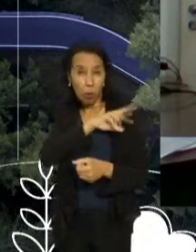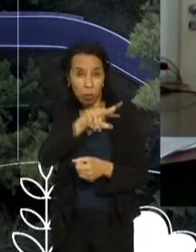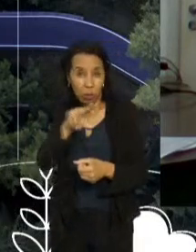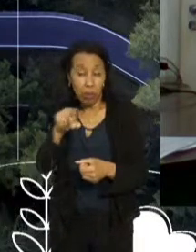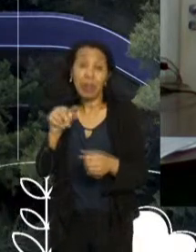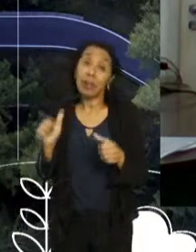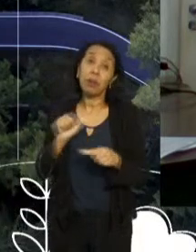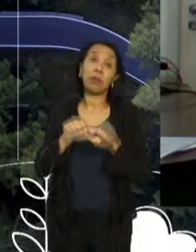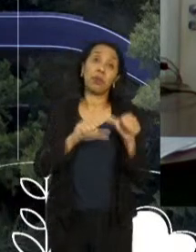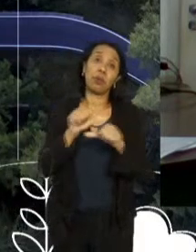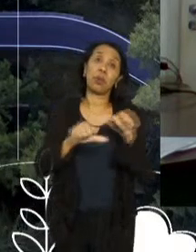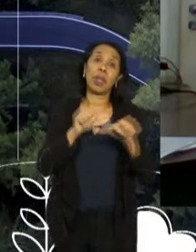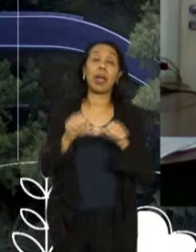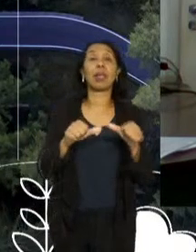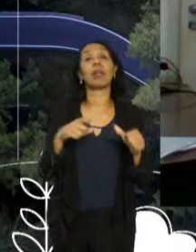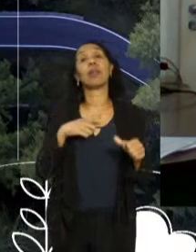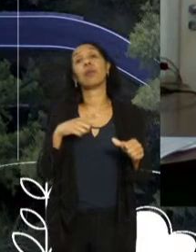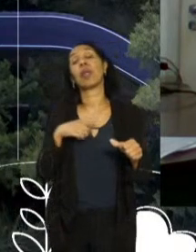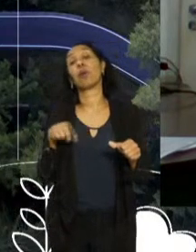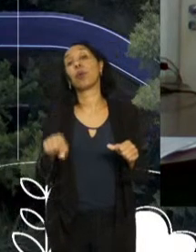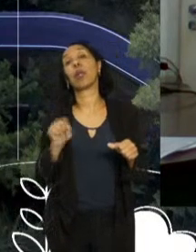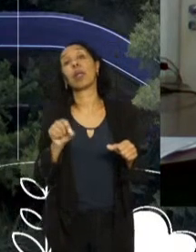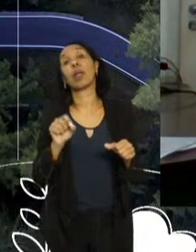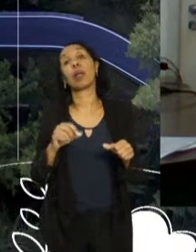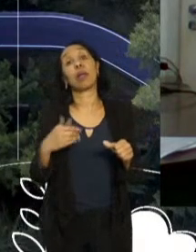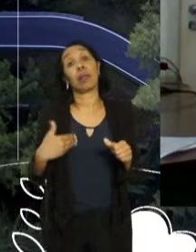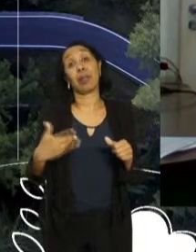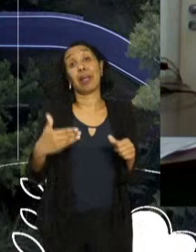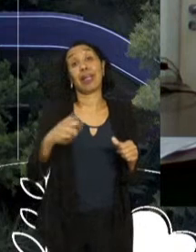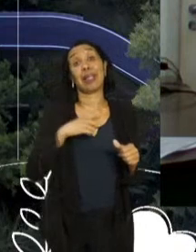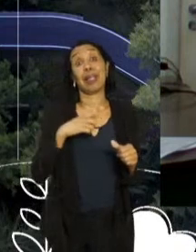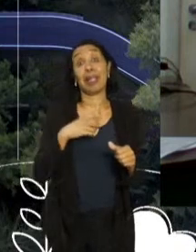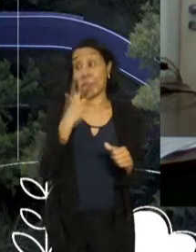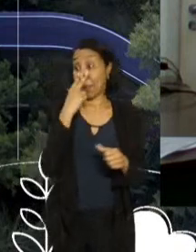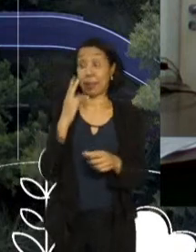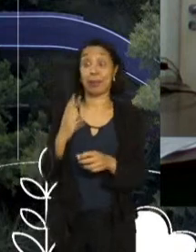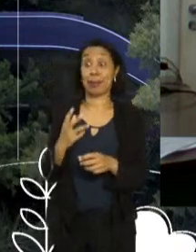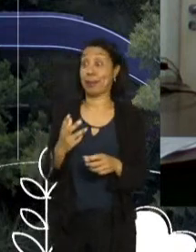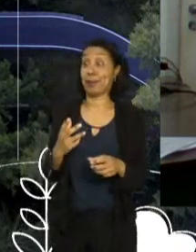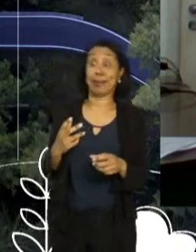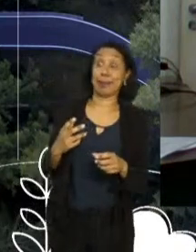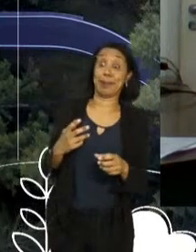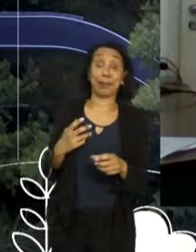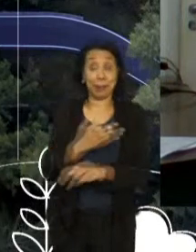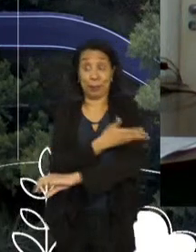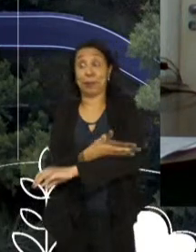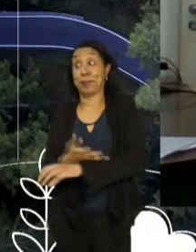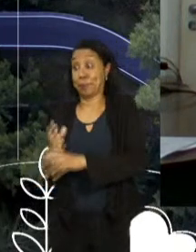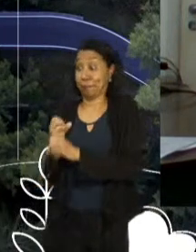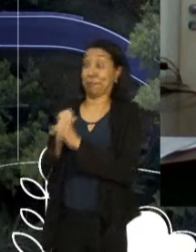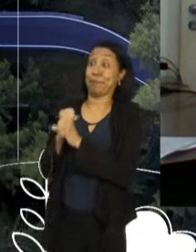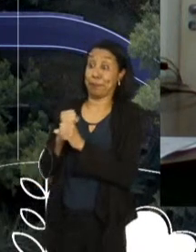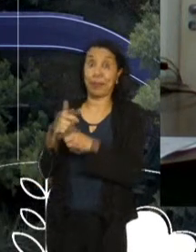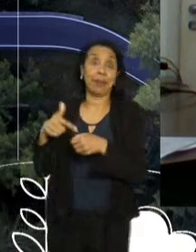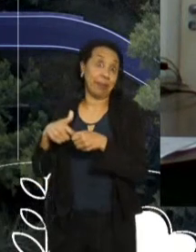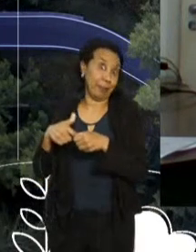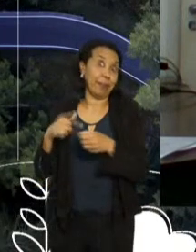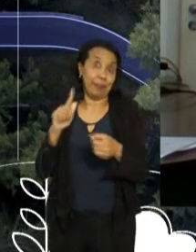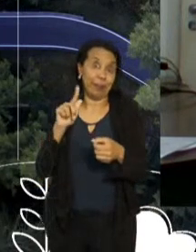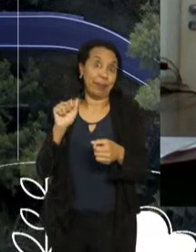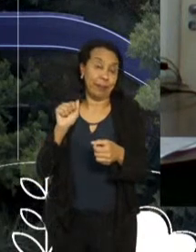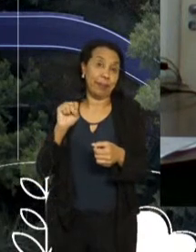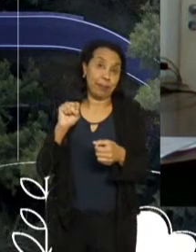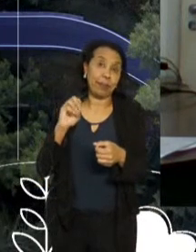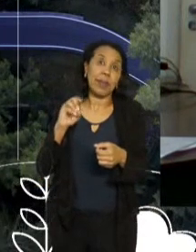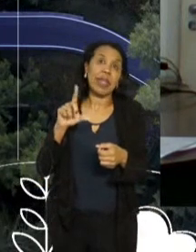né? Então, a gente ainda tem um apego grande de, por exemplo, aquela. Eu preferia